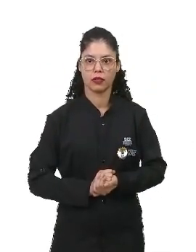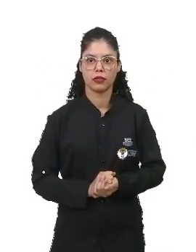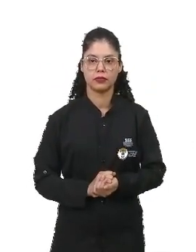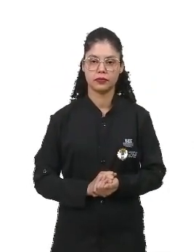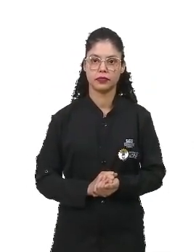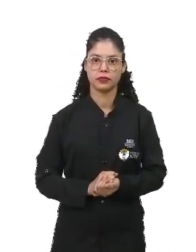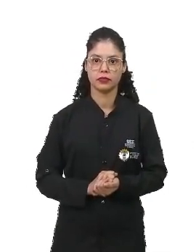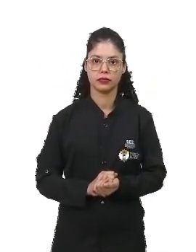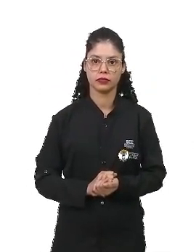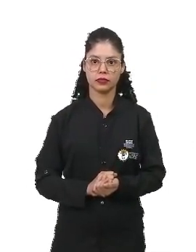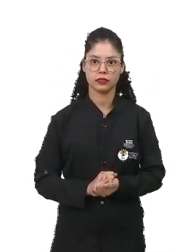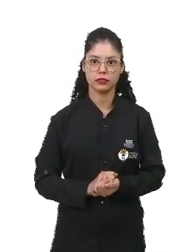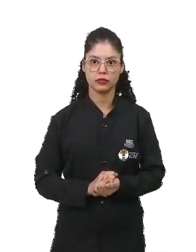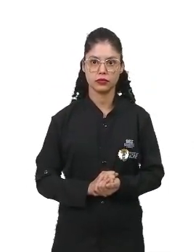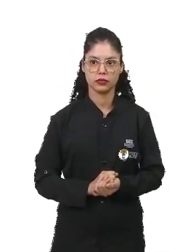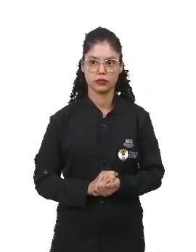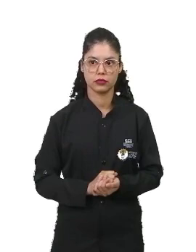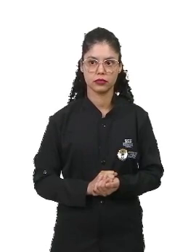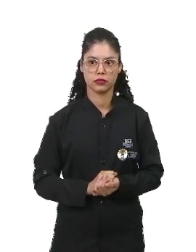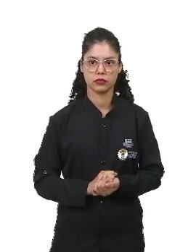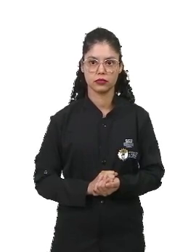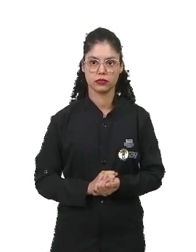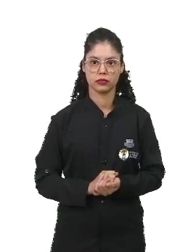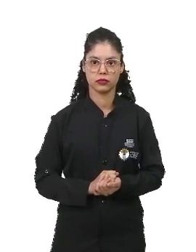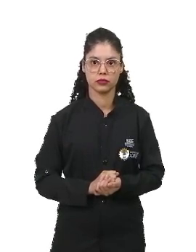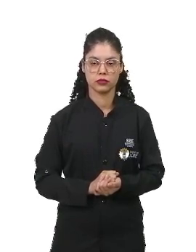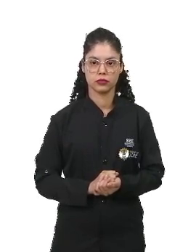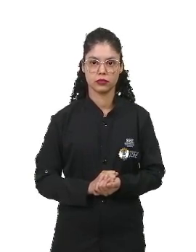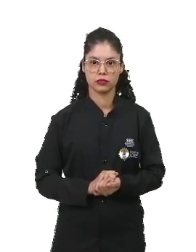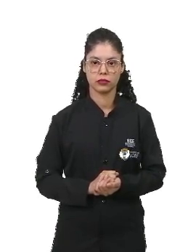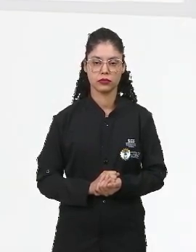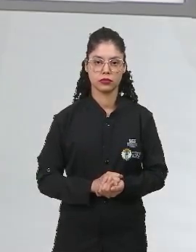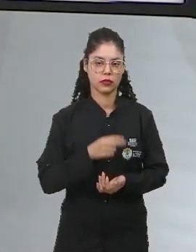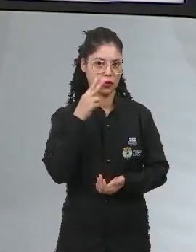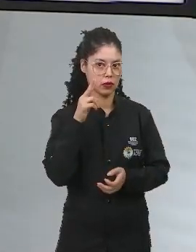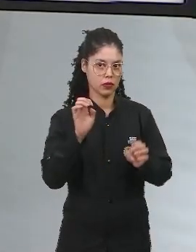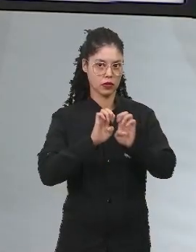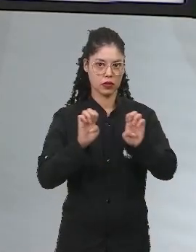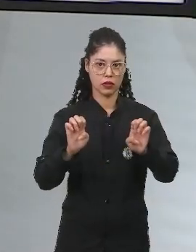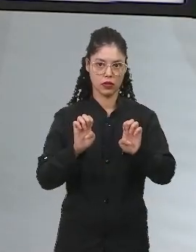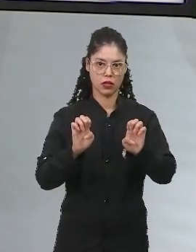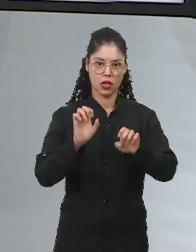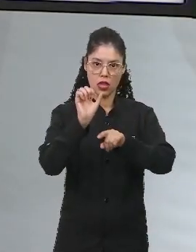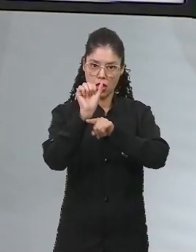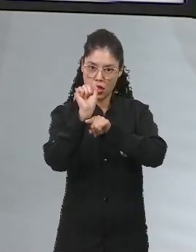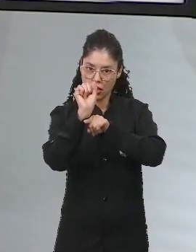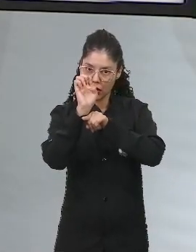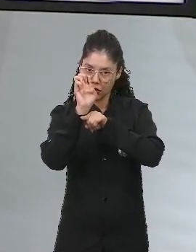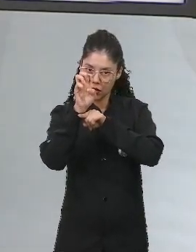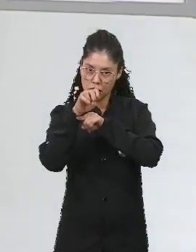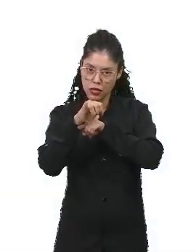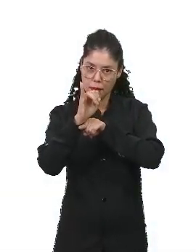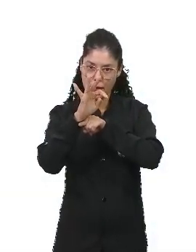Então vamos ficar por aqui e vamos continuar agora vendo a equação simétrica da